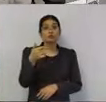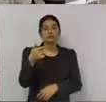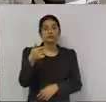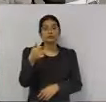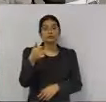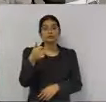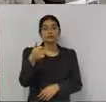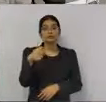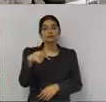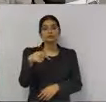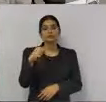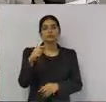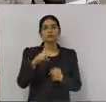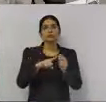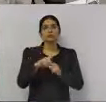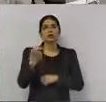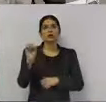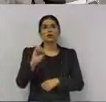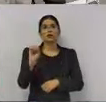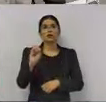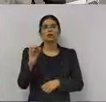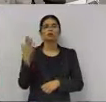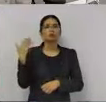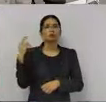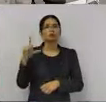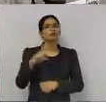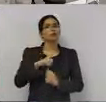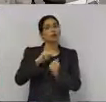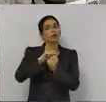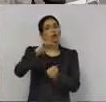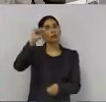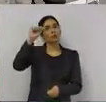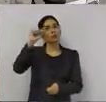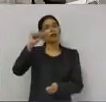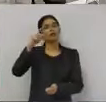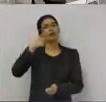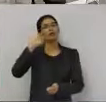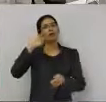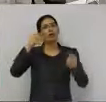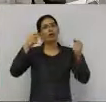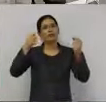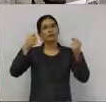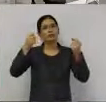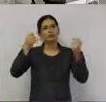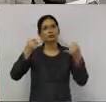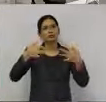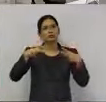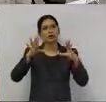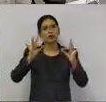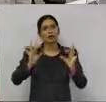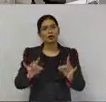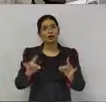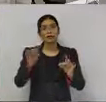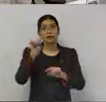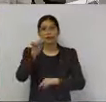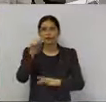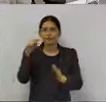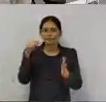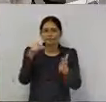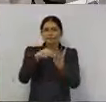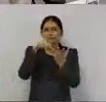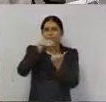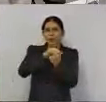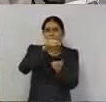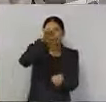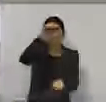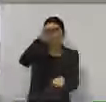da COSAMPA um banner destacando o Prodesan. Clicando no banner, vocês vão ter acesso a essa